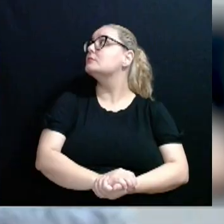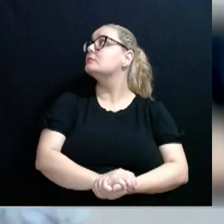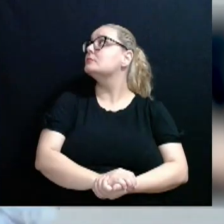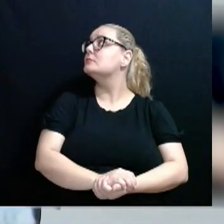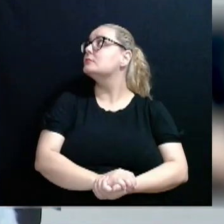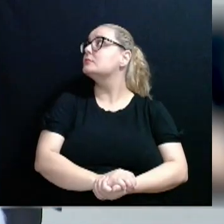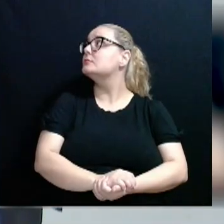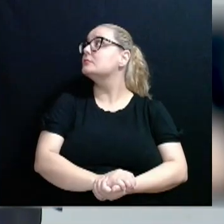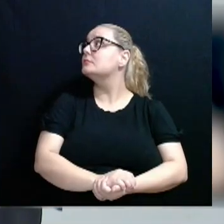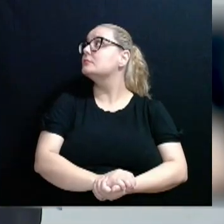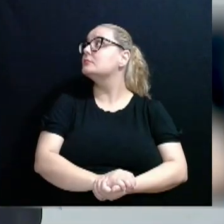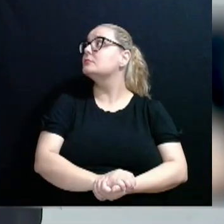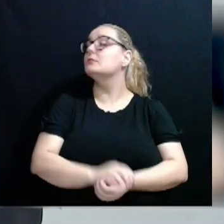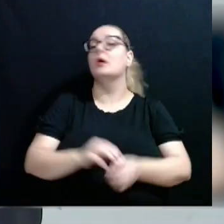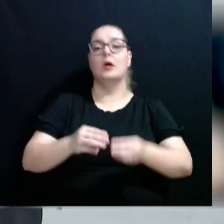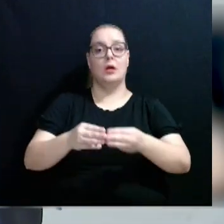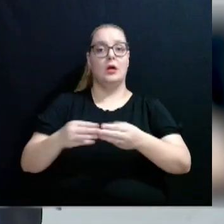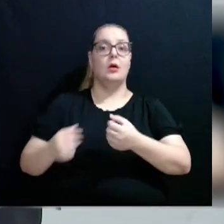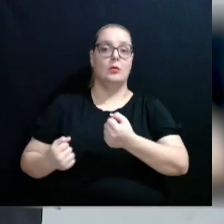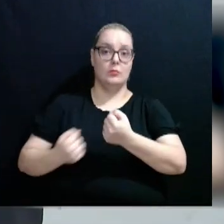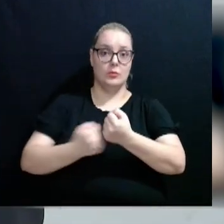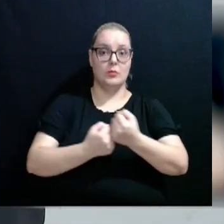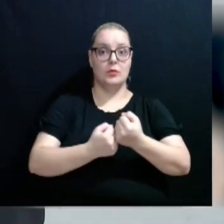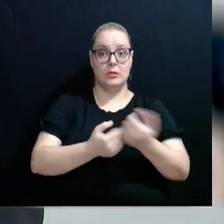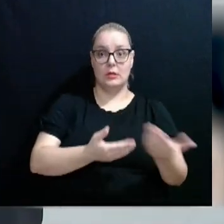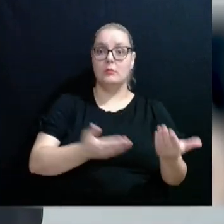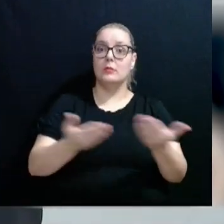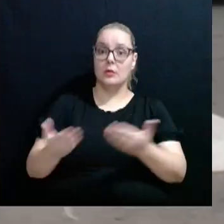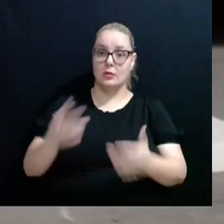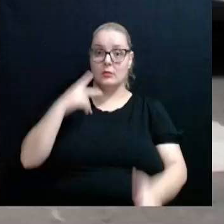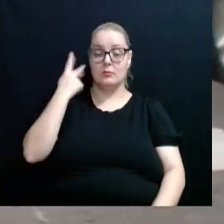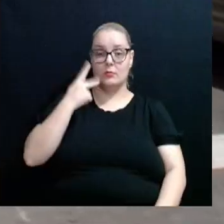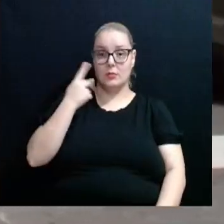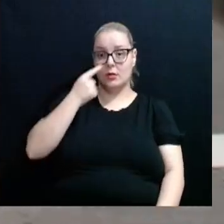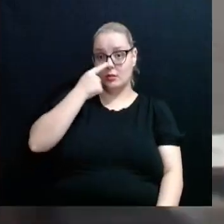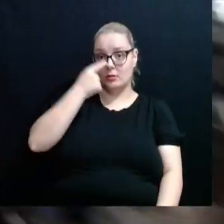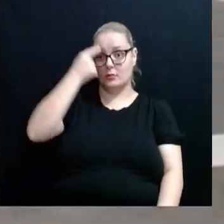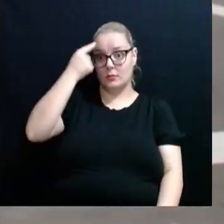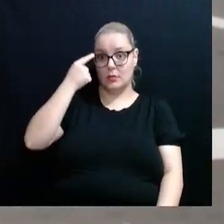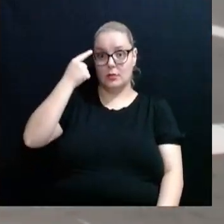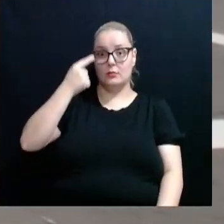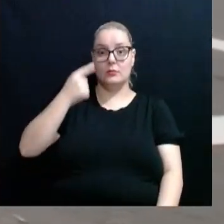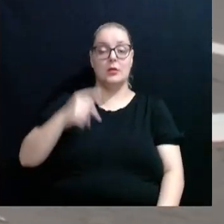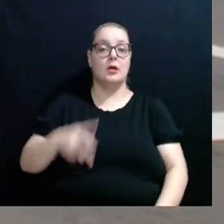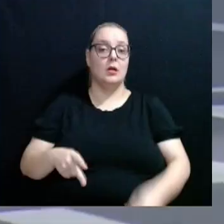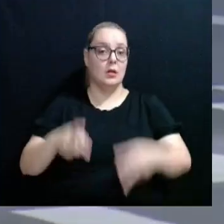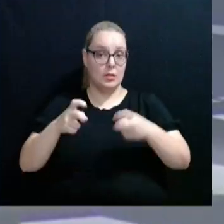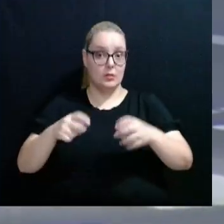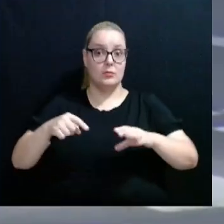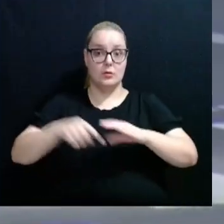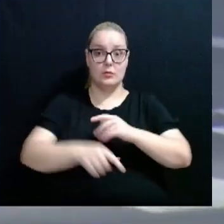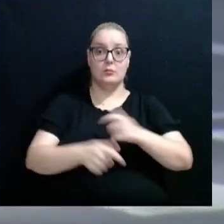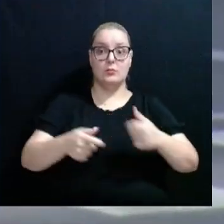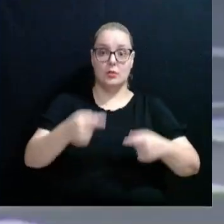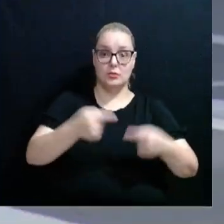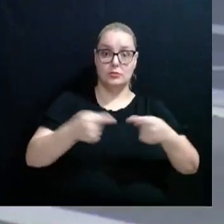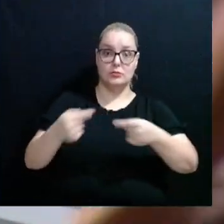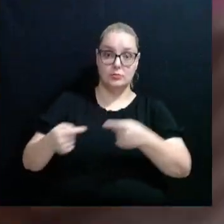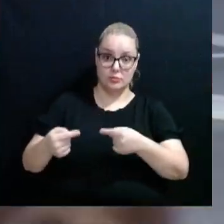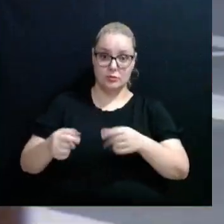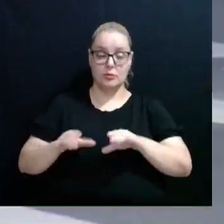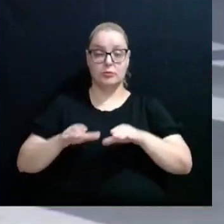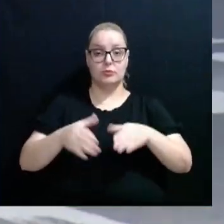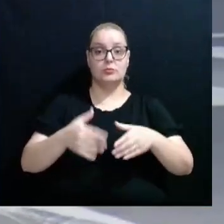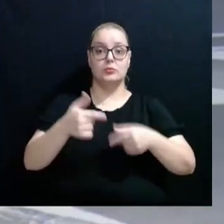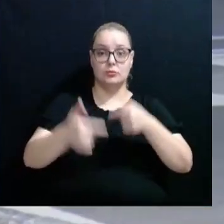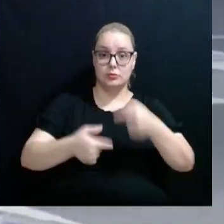A moção de apoio, apresentada pela vereadora Paula Miguel, reconhece avanços discutidos em um grupo de trabalho